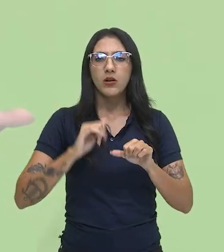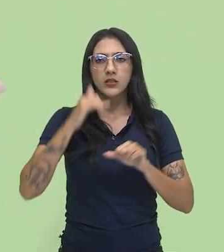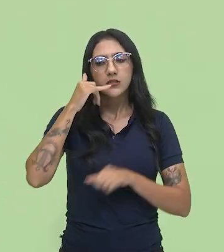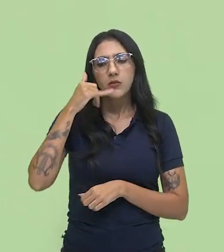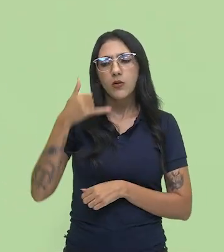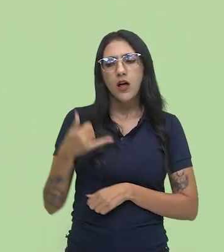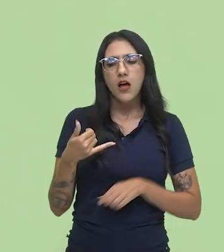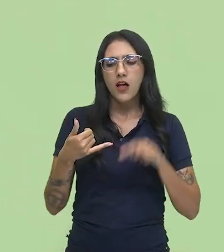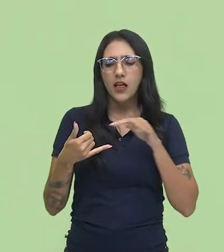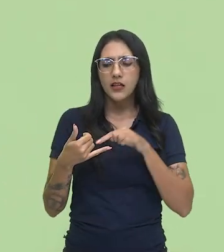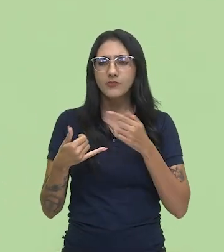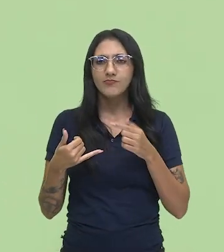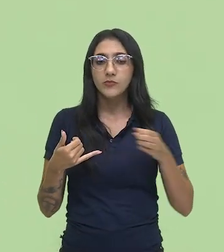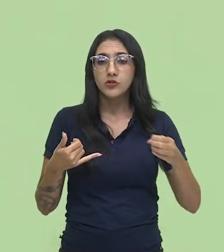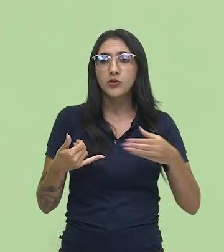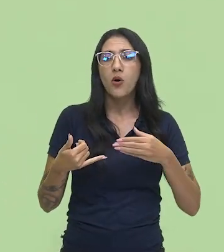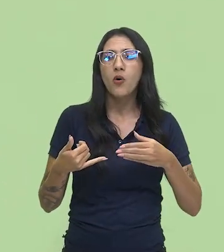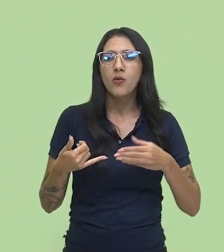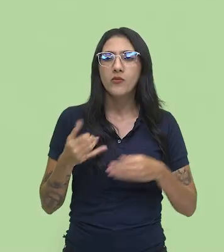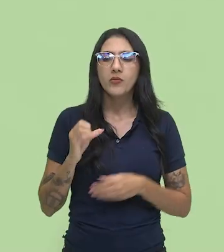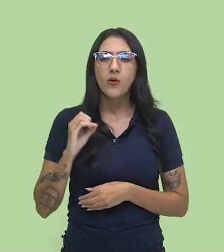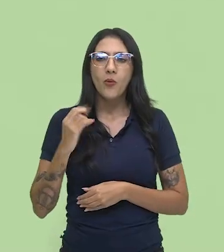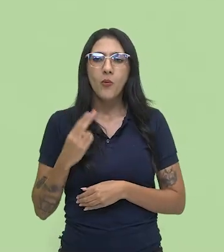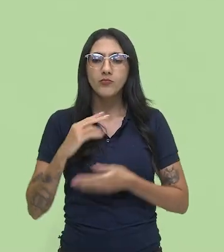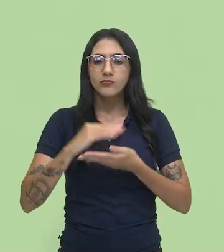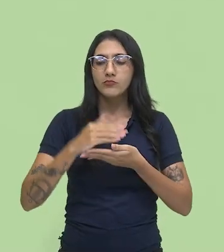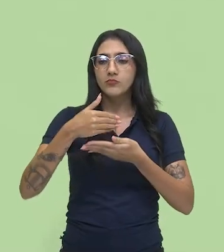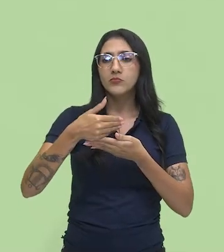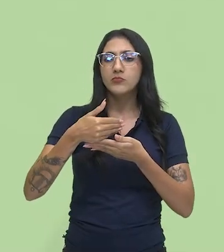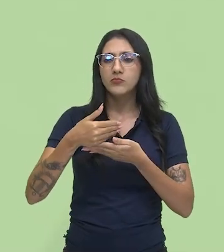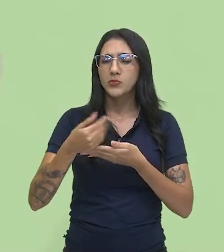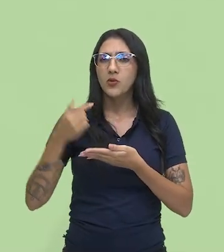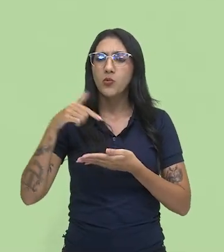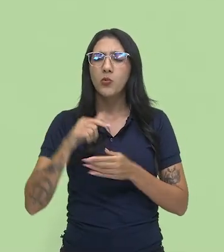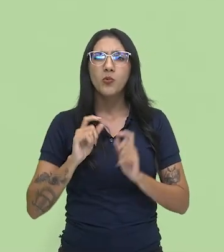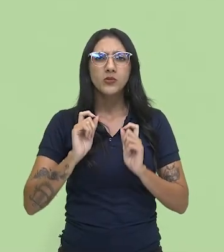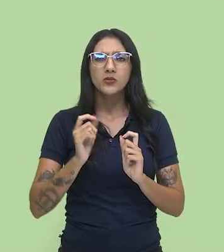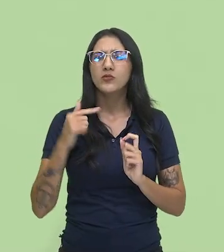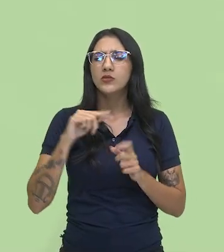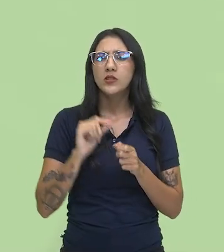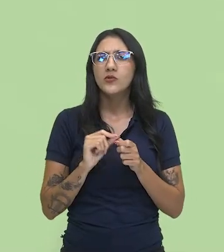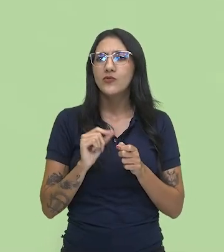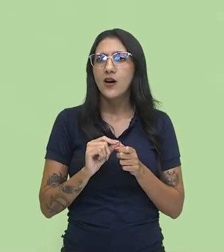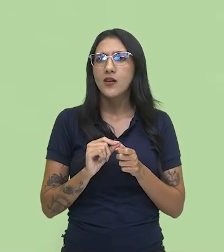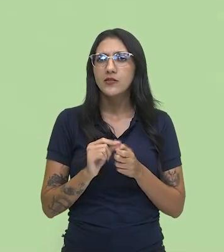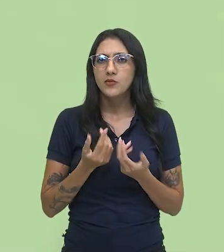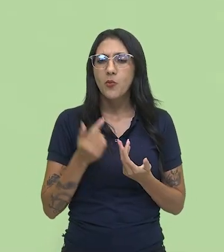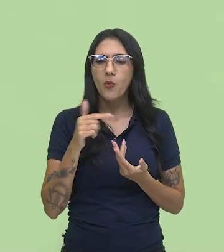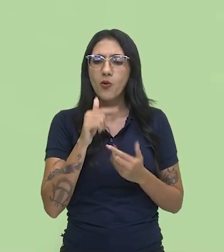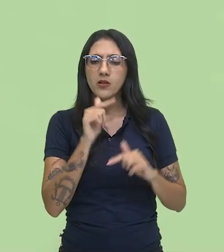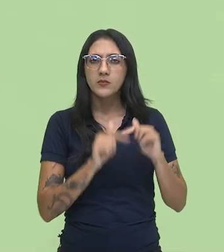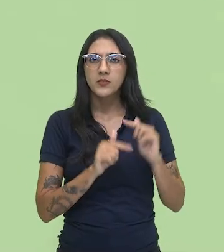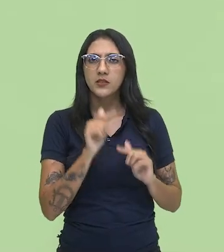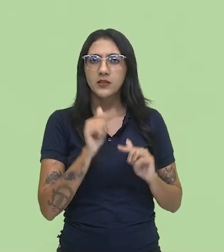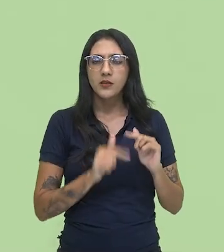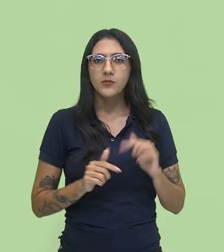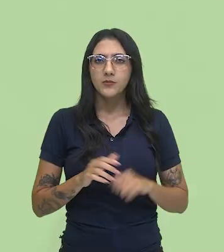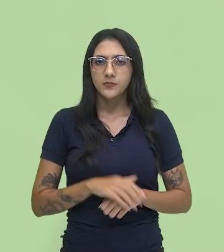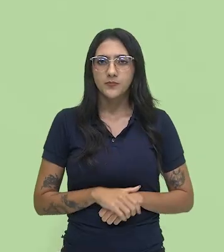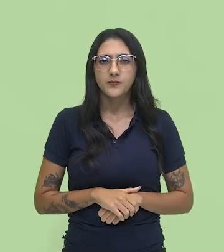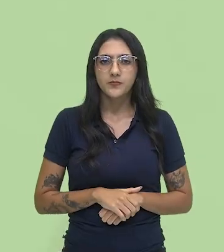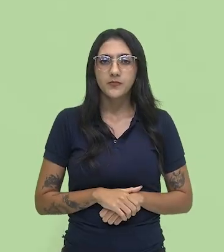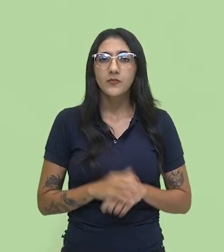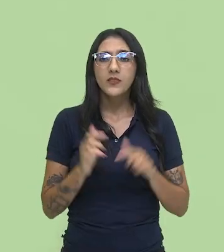né, do teu computador? O que você costuma fazer, né? Aí aonde